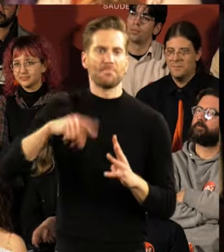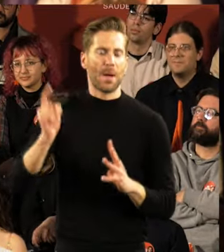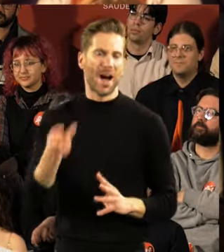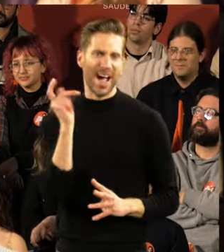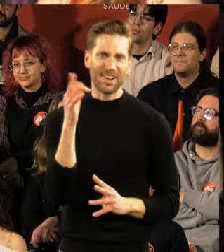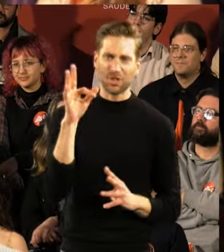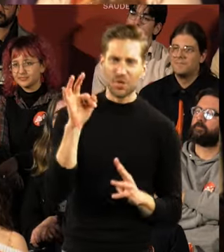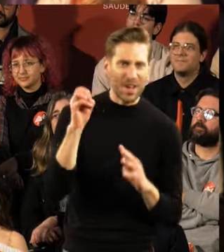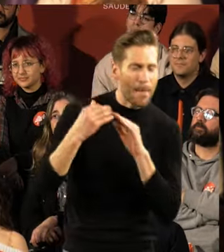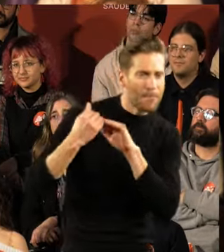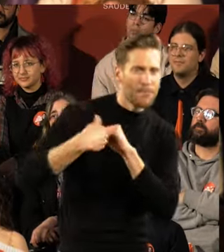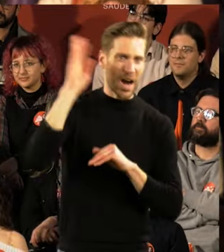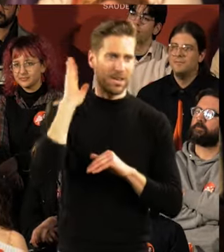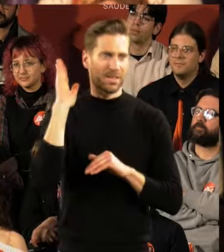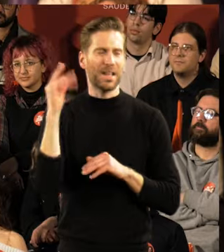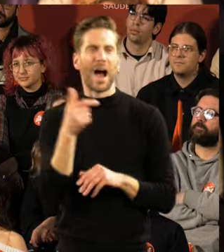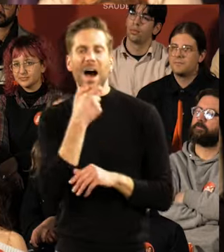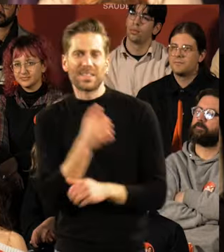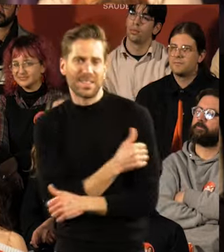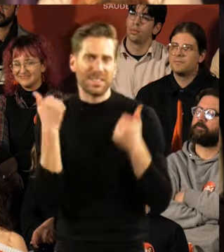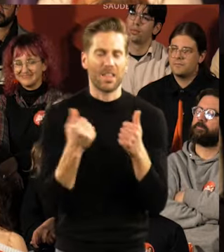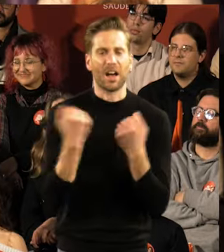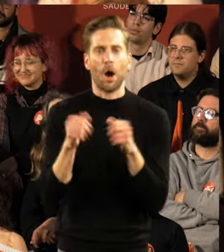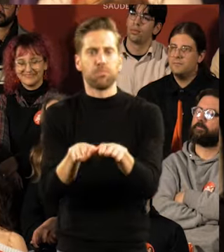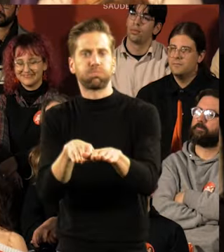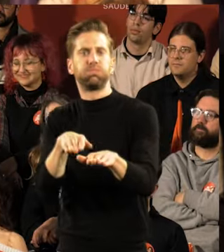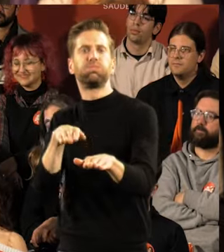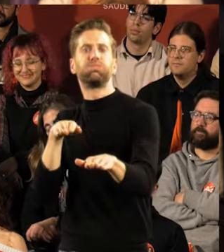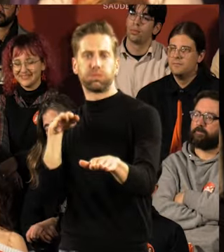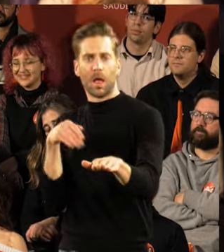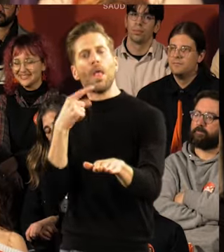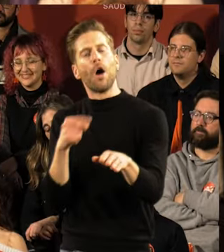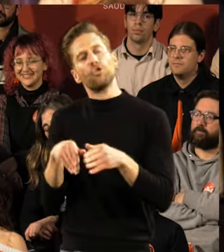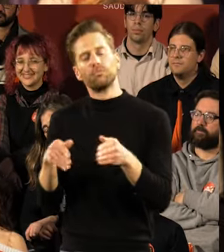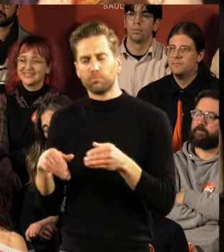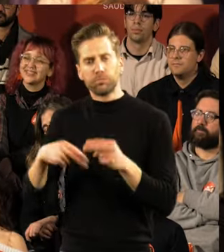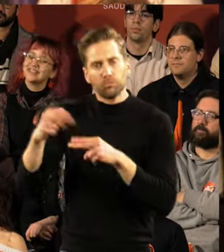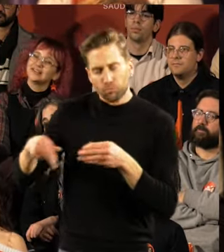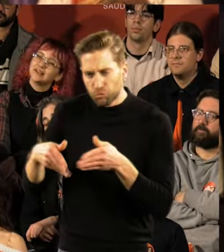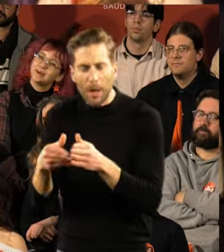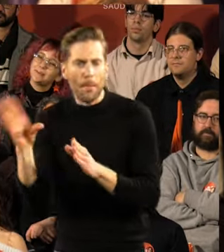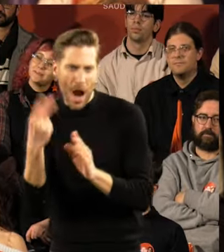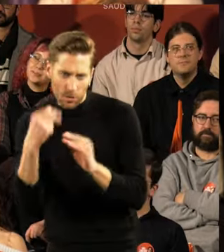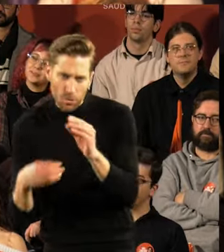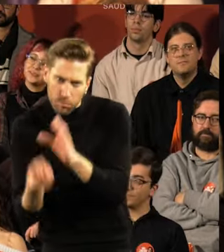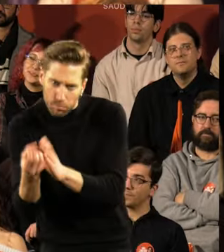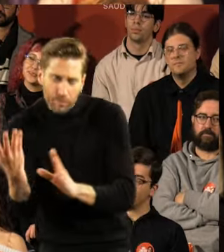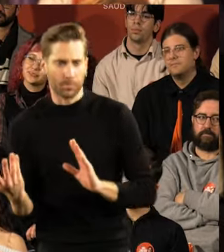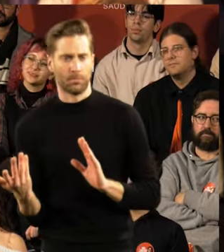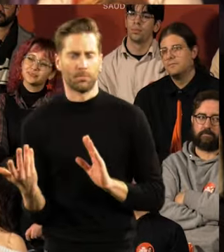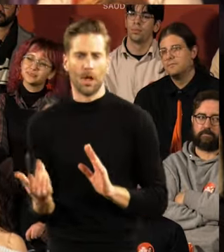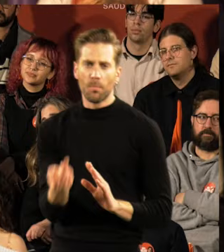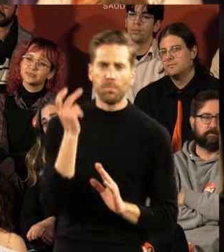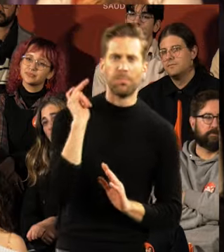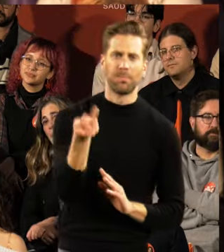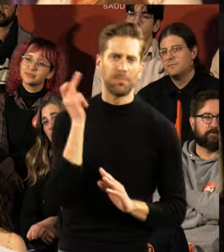anos. Cada vez que havia um engarrafamento numa cidade, a resposta era sempre mais uma estrada. Ao longo de décadas, investimos